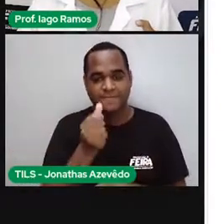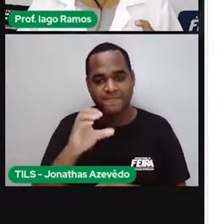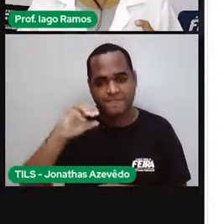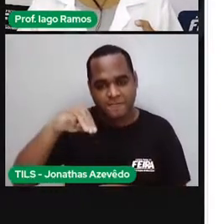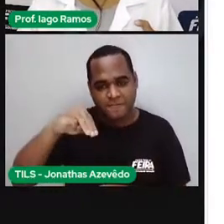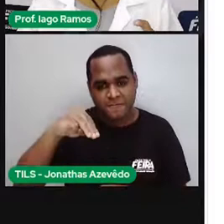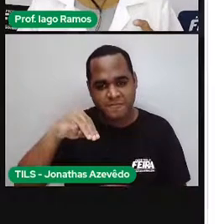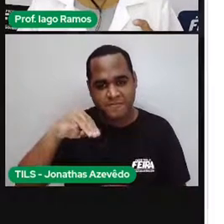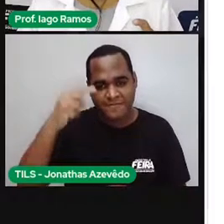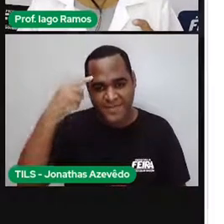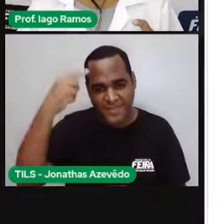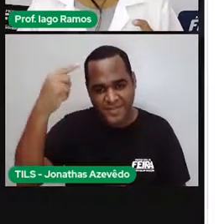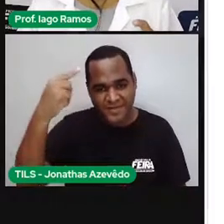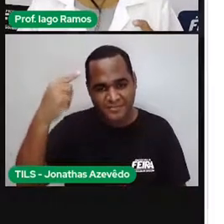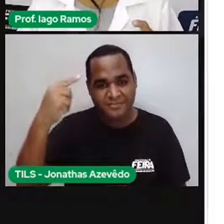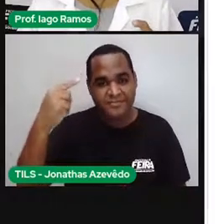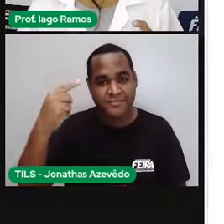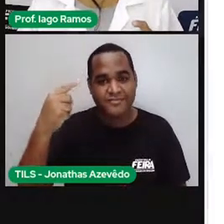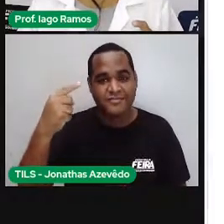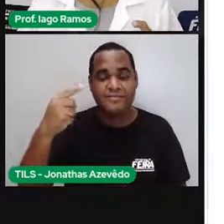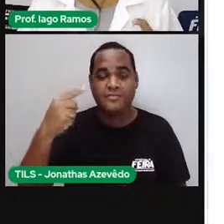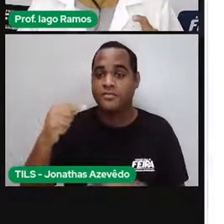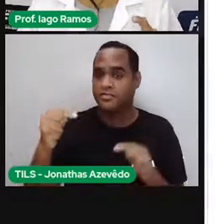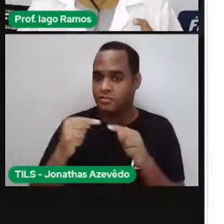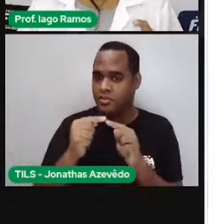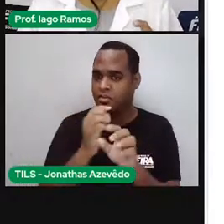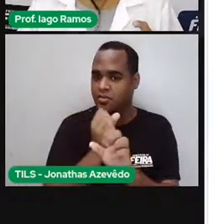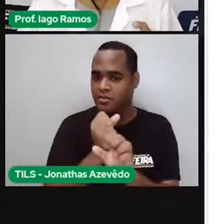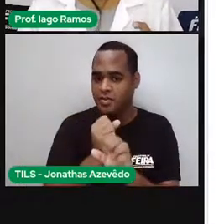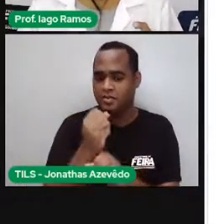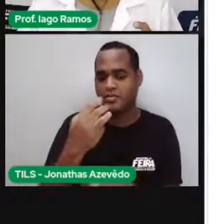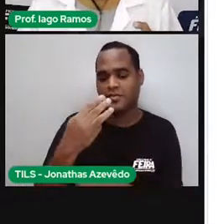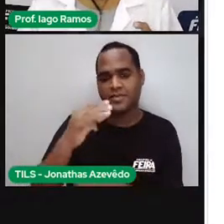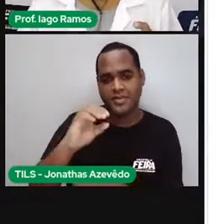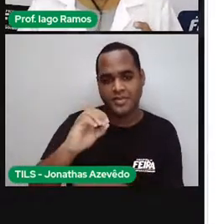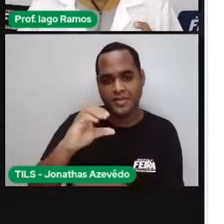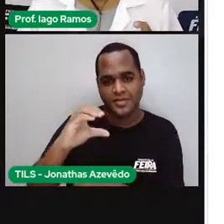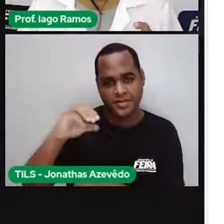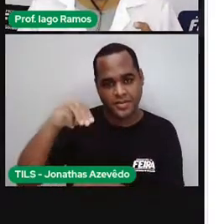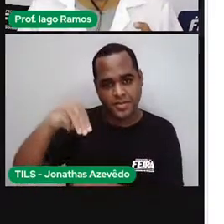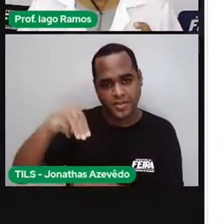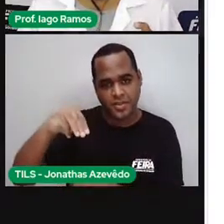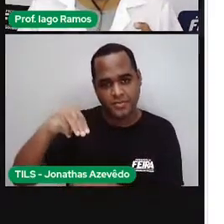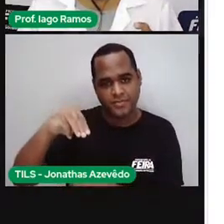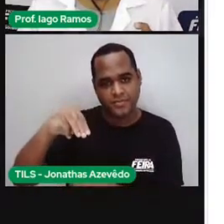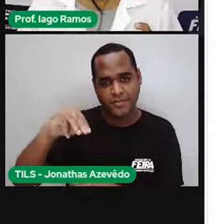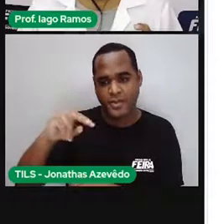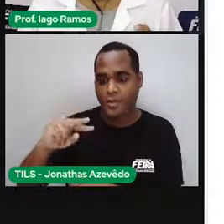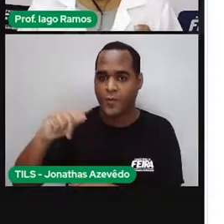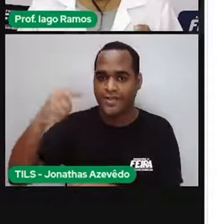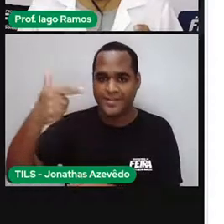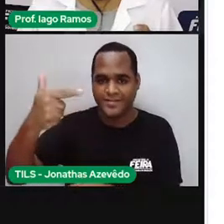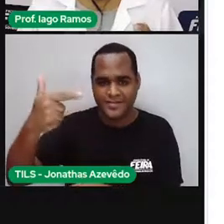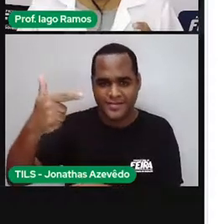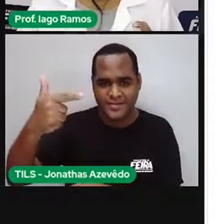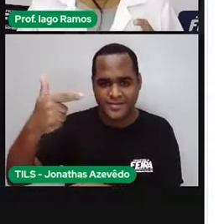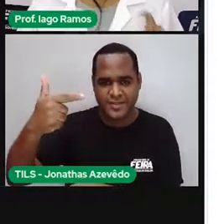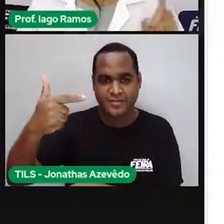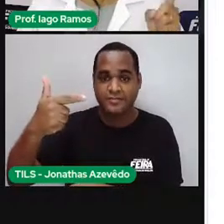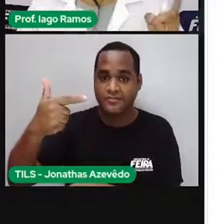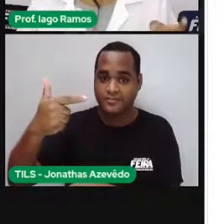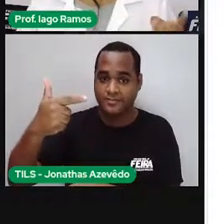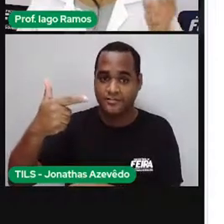6 e a gente sabe que isso vai dar 30 15 X6 vai dar 30